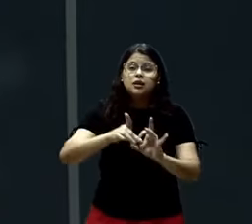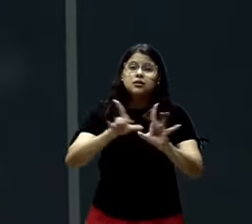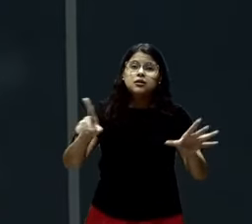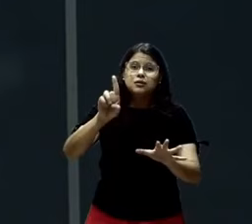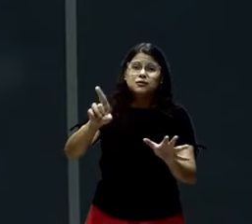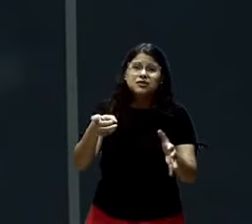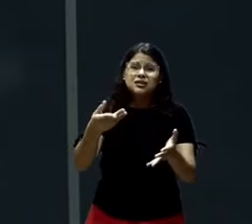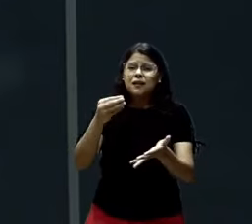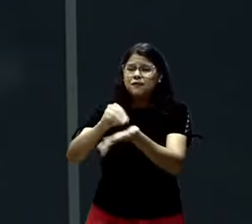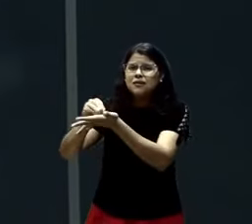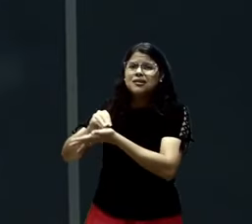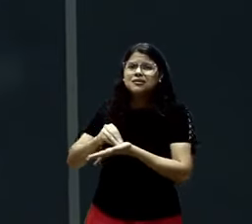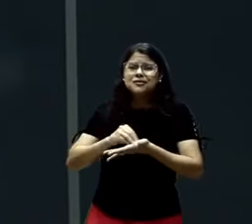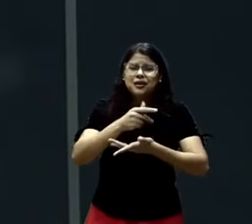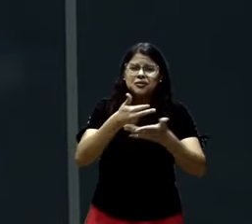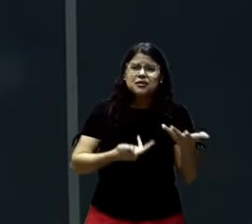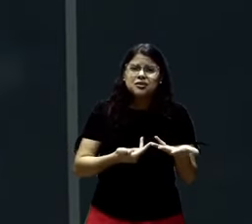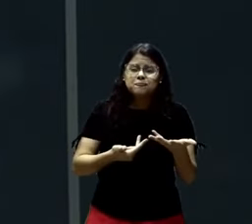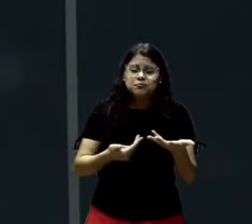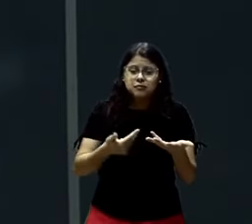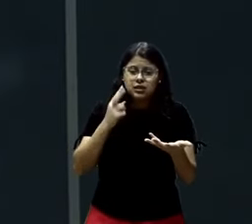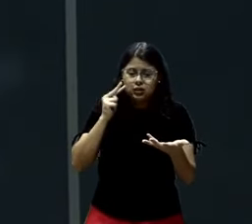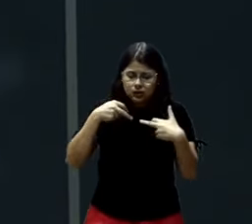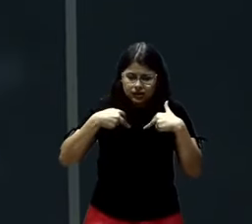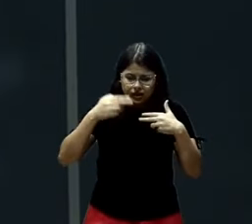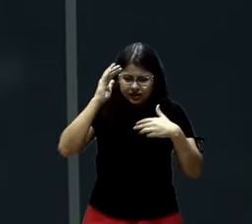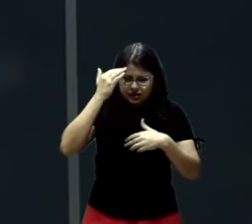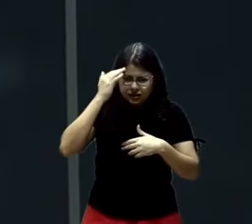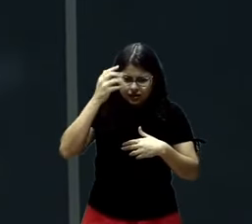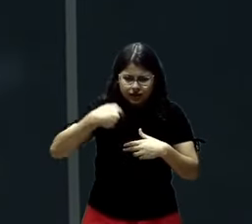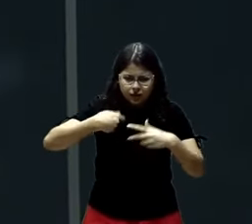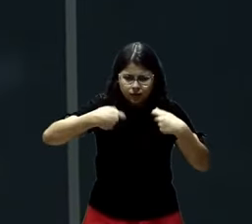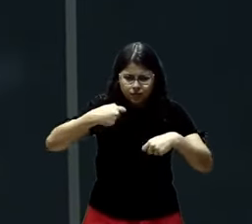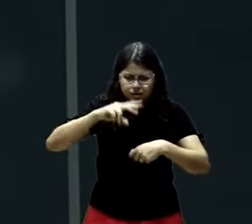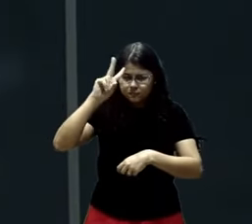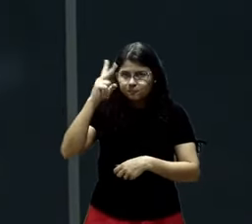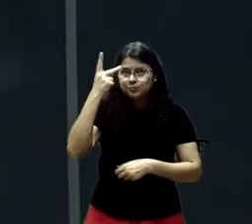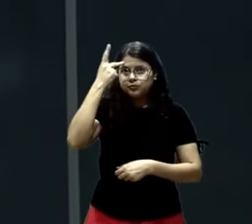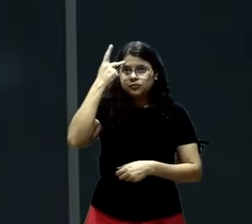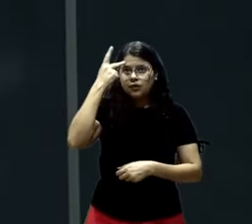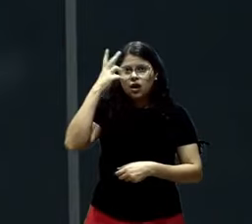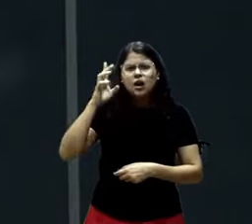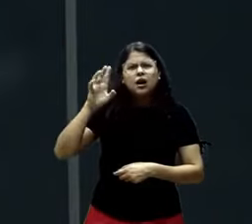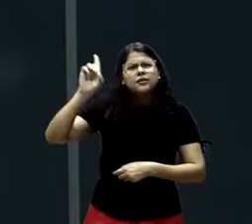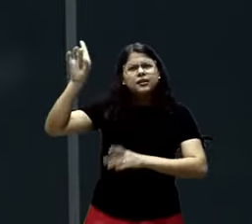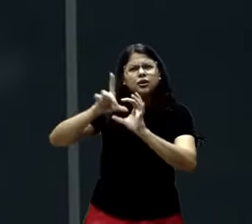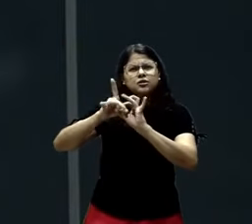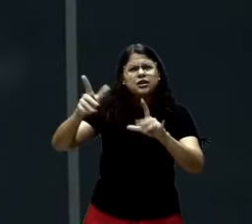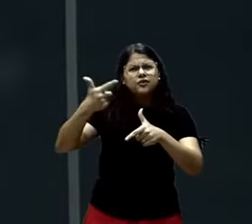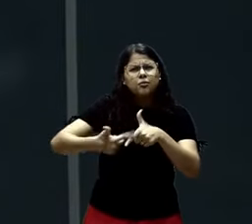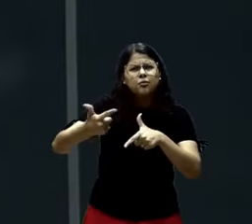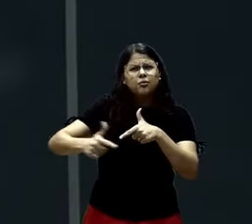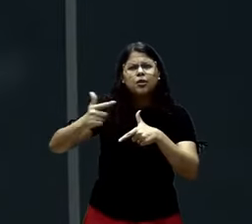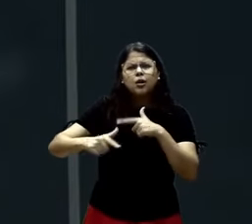coisas. Jamais o propósito de Deus é para te matar, não. É para te preparar. O propósito de Deus é